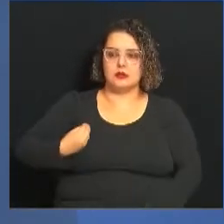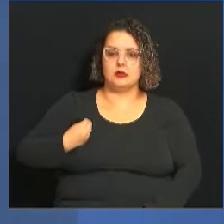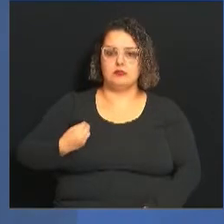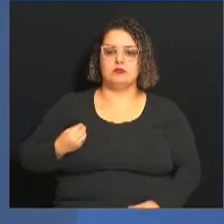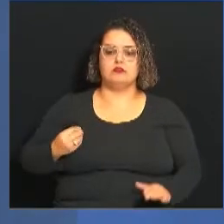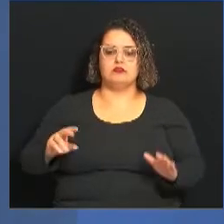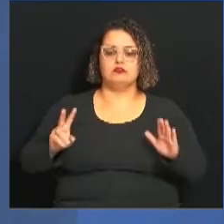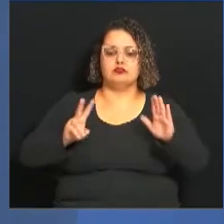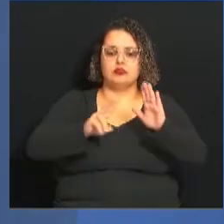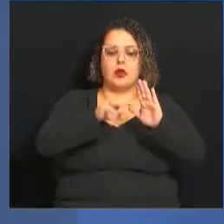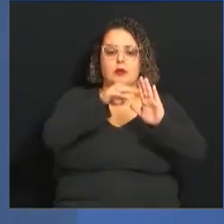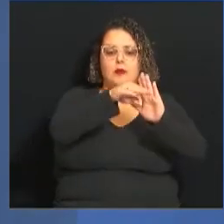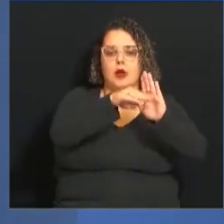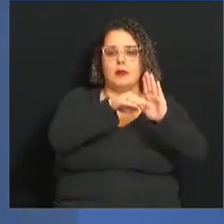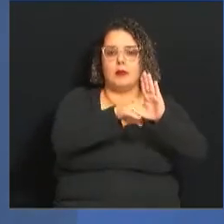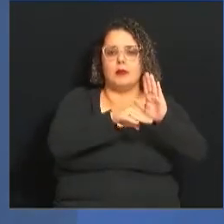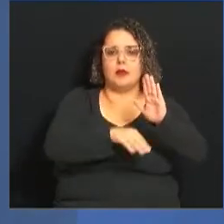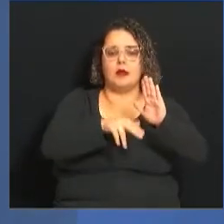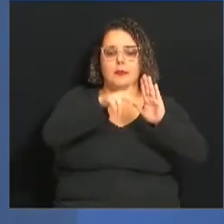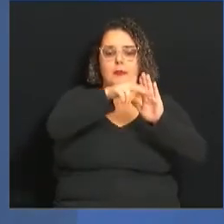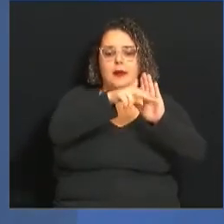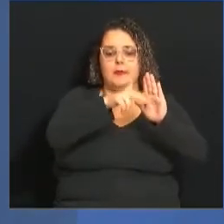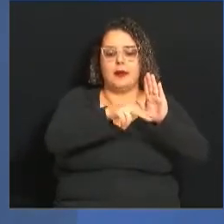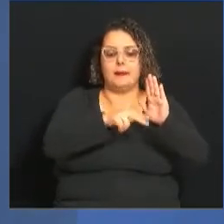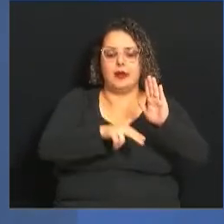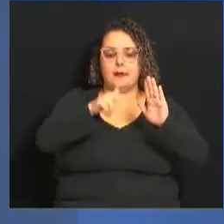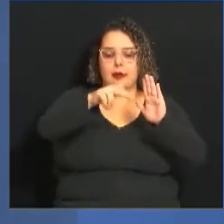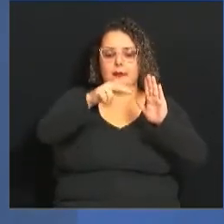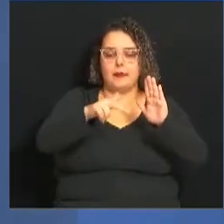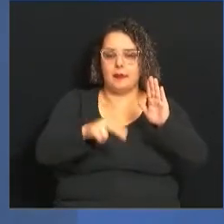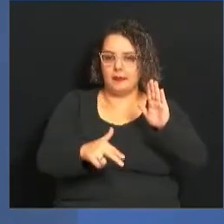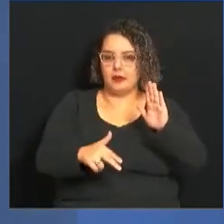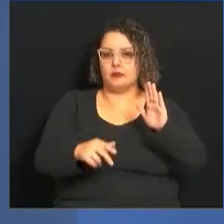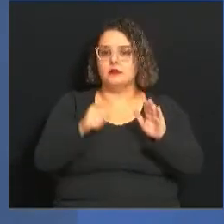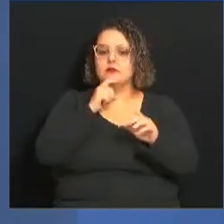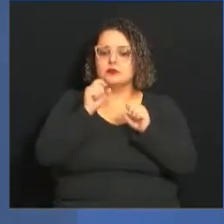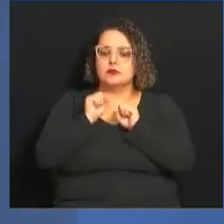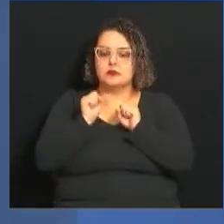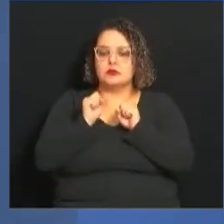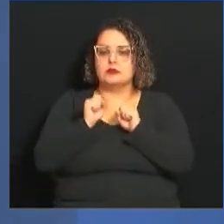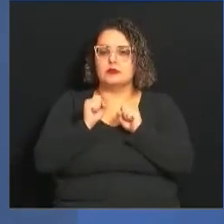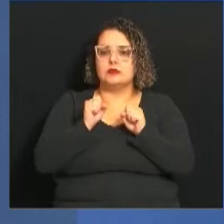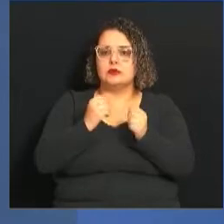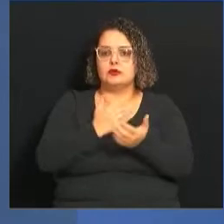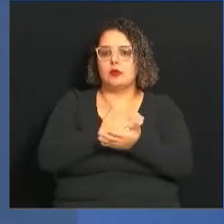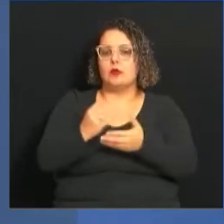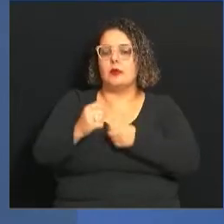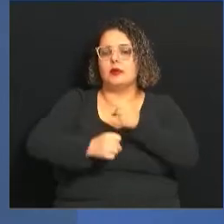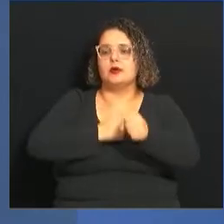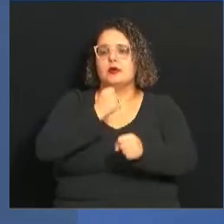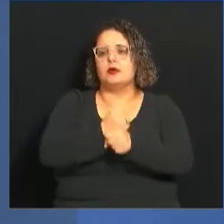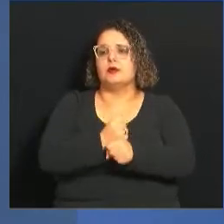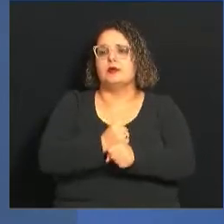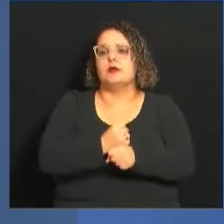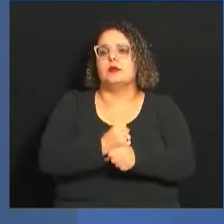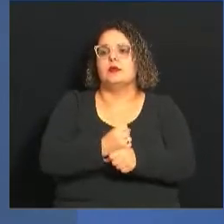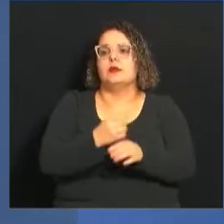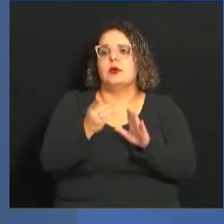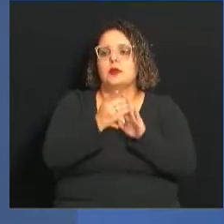função das baixas temperaturas. E logo no começo do ano a gente teve aquele decreto em relação à distribuição de